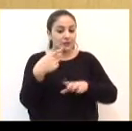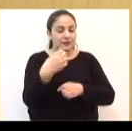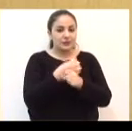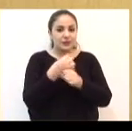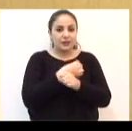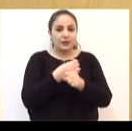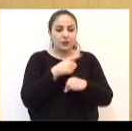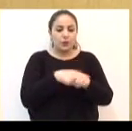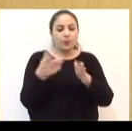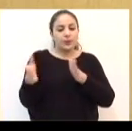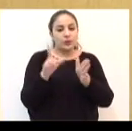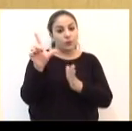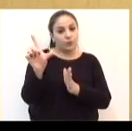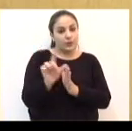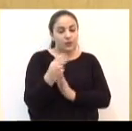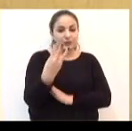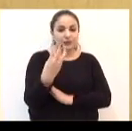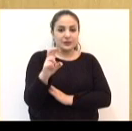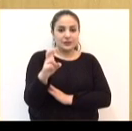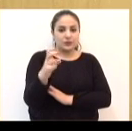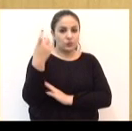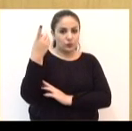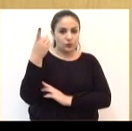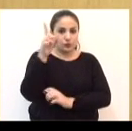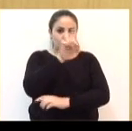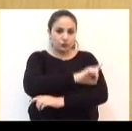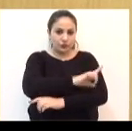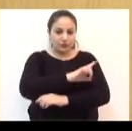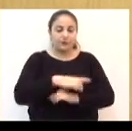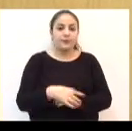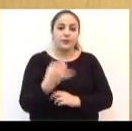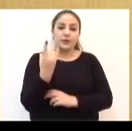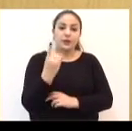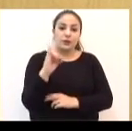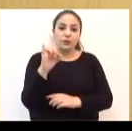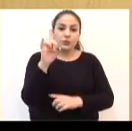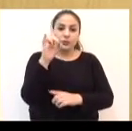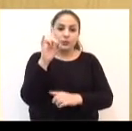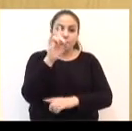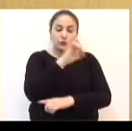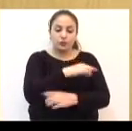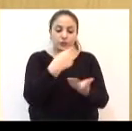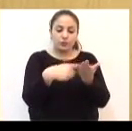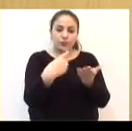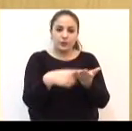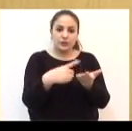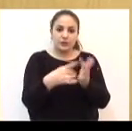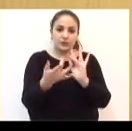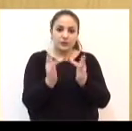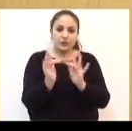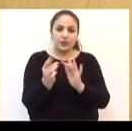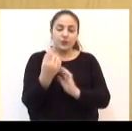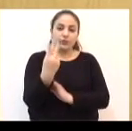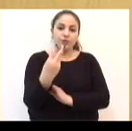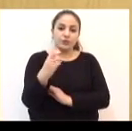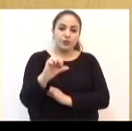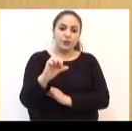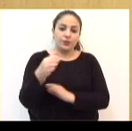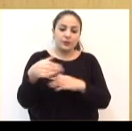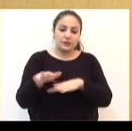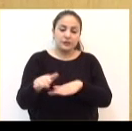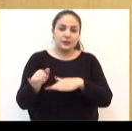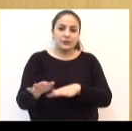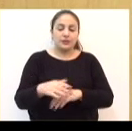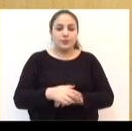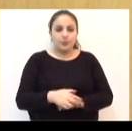período será menor, com 35 dias, e a última data de veiculação será em 29 de setembro. No